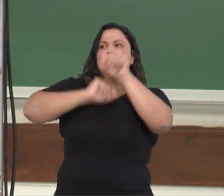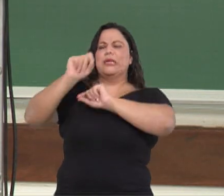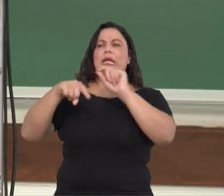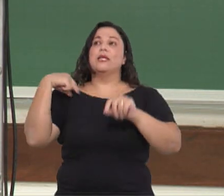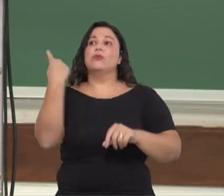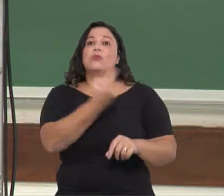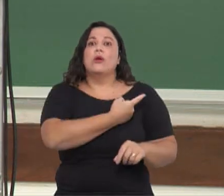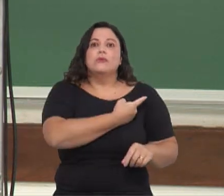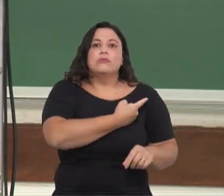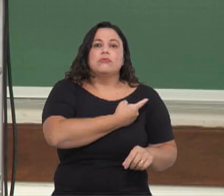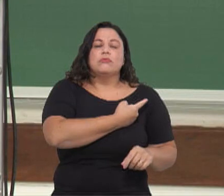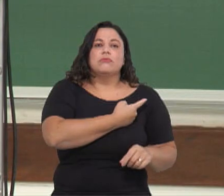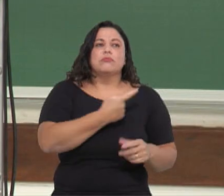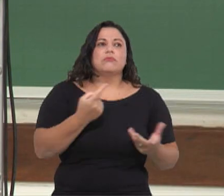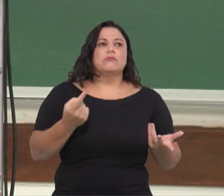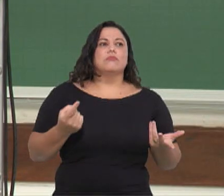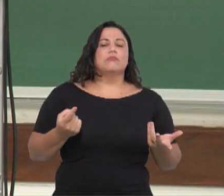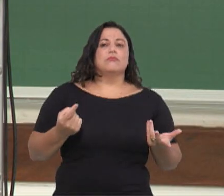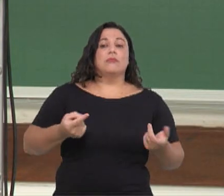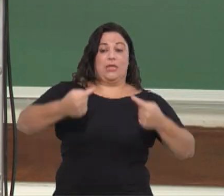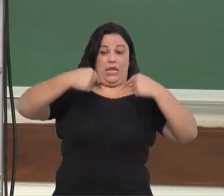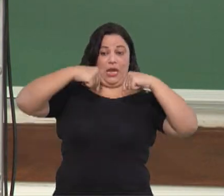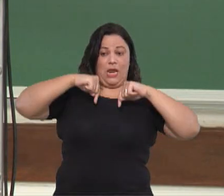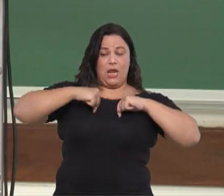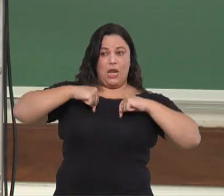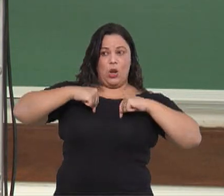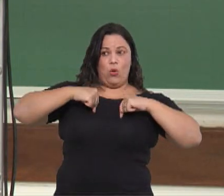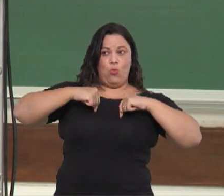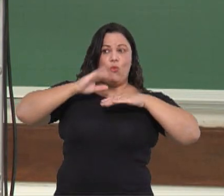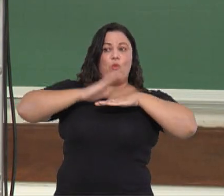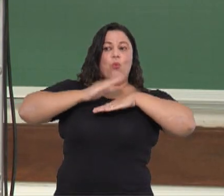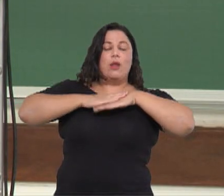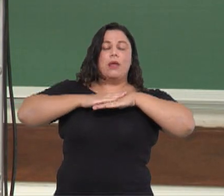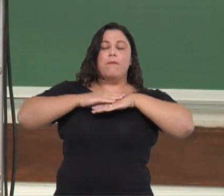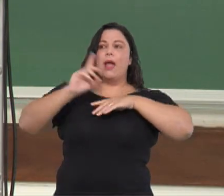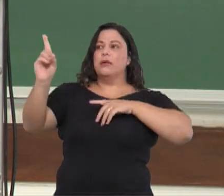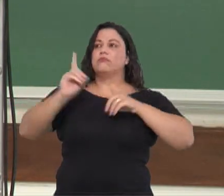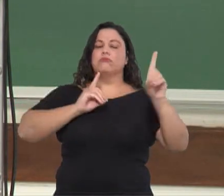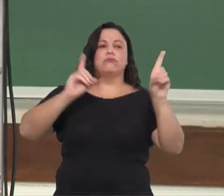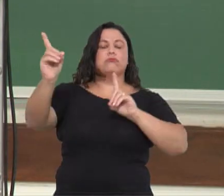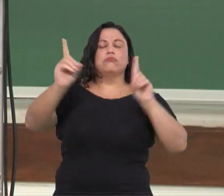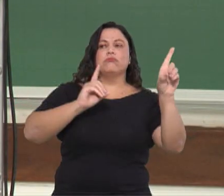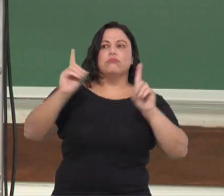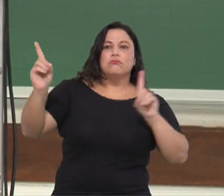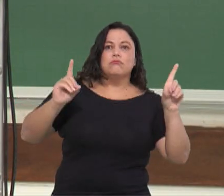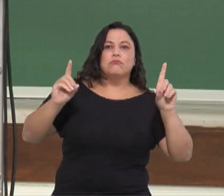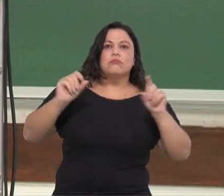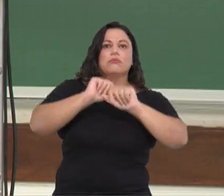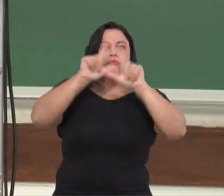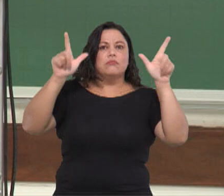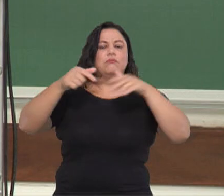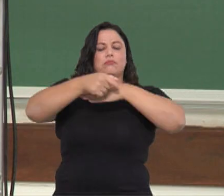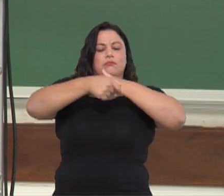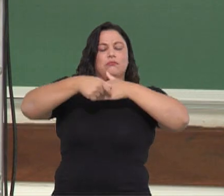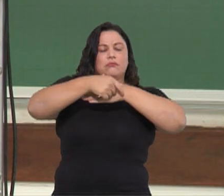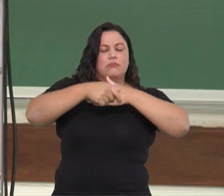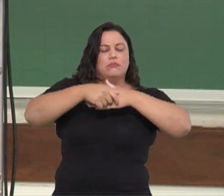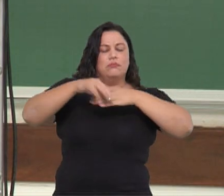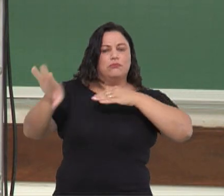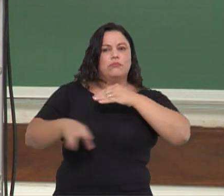é o eu e mais alguém. Ou seja, é claro que o autor está incluído